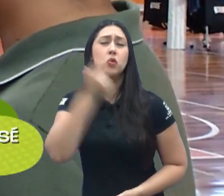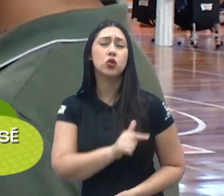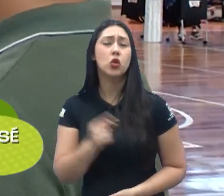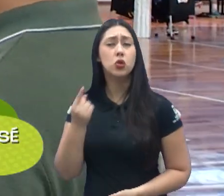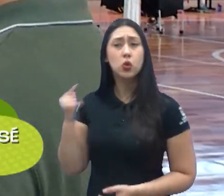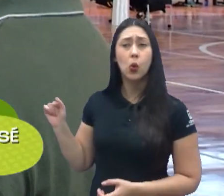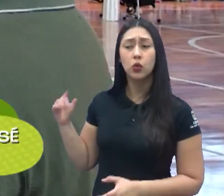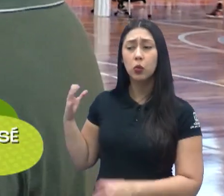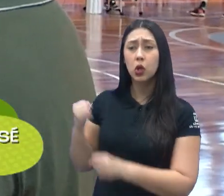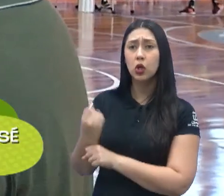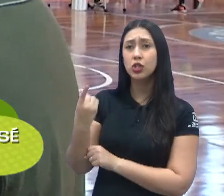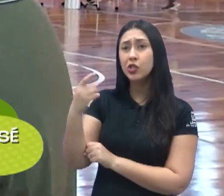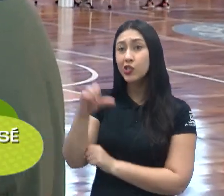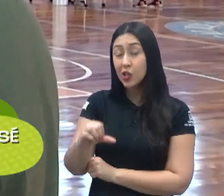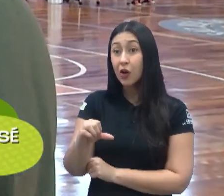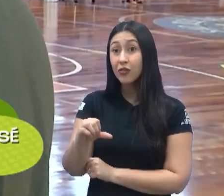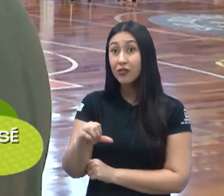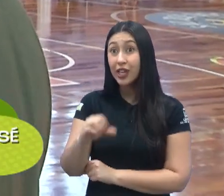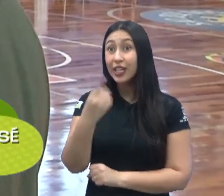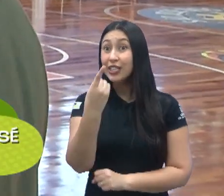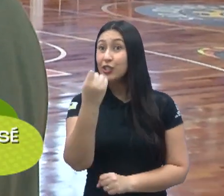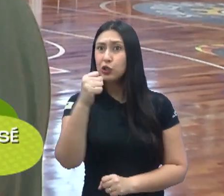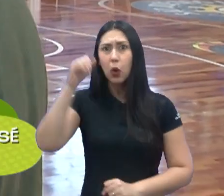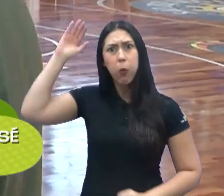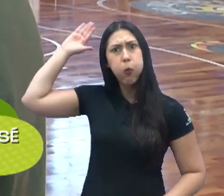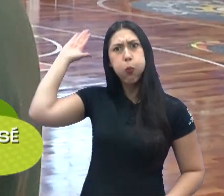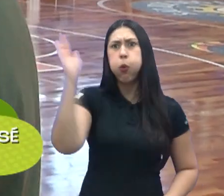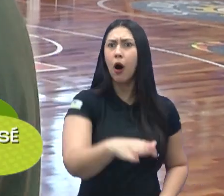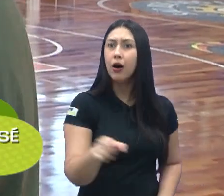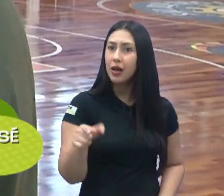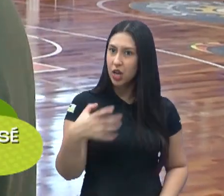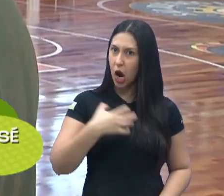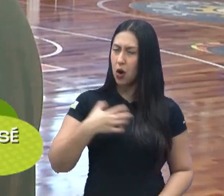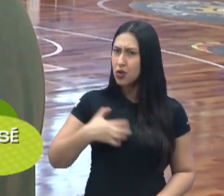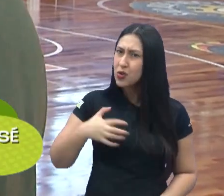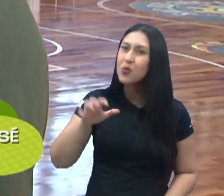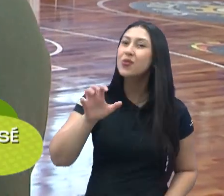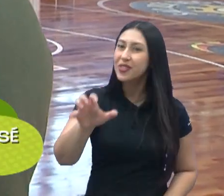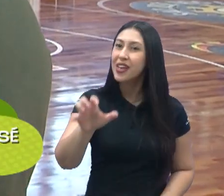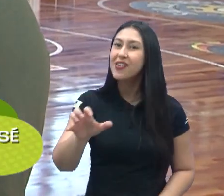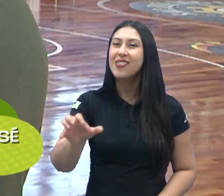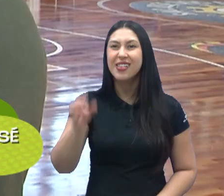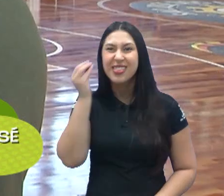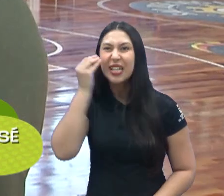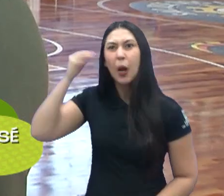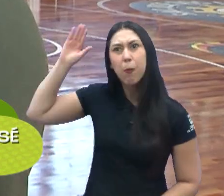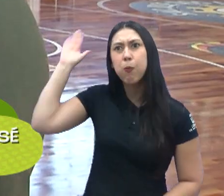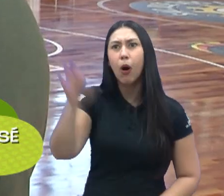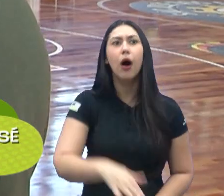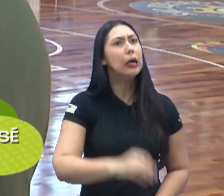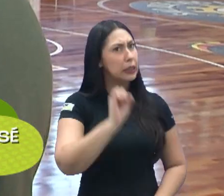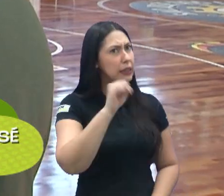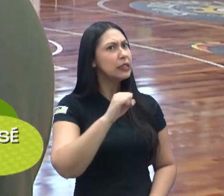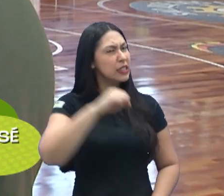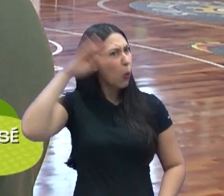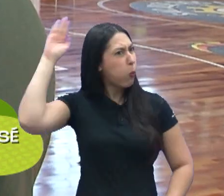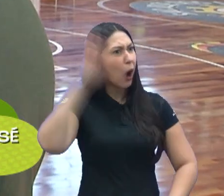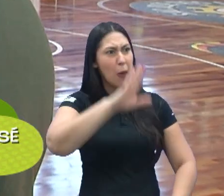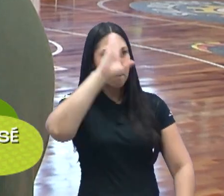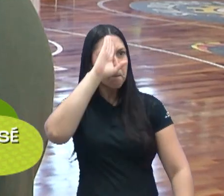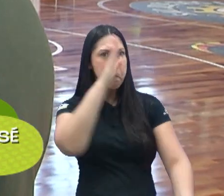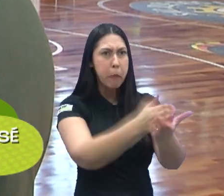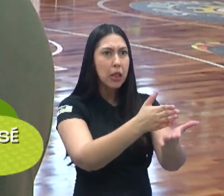19 pontos, 18 de ataque. Esse é seu estilo, um jogador que vai procurar ser bastante agressivo? Agressivo e decisivo, assim. Eu